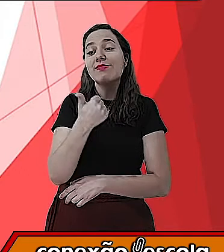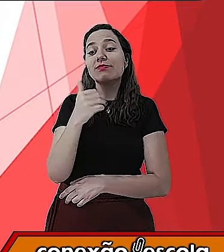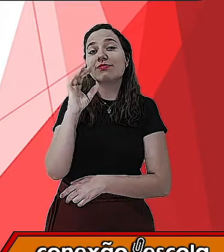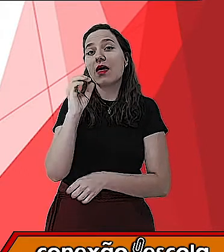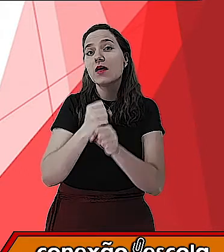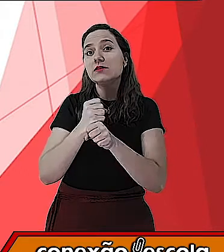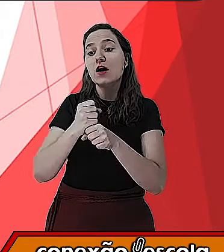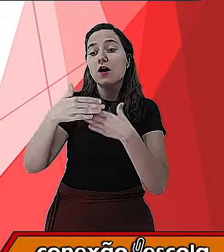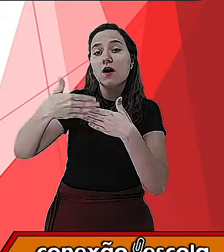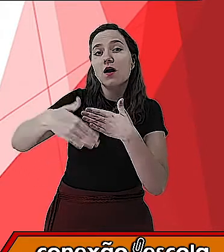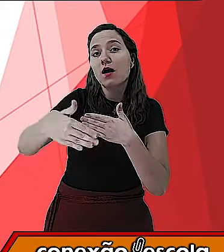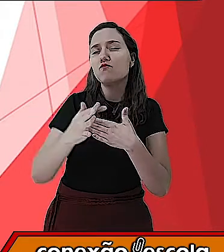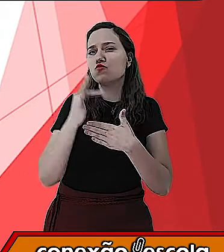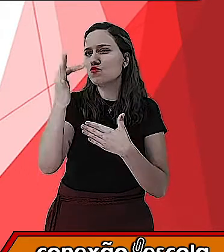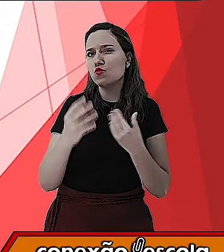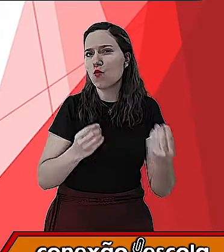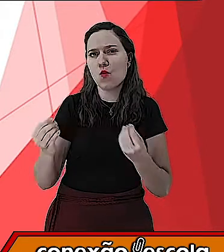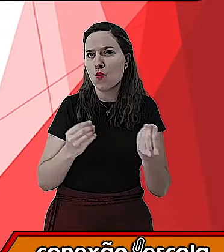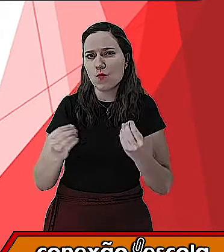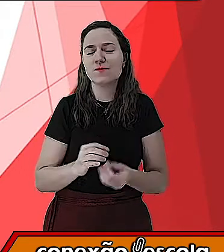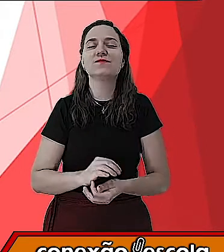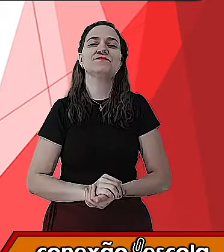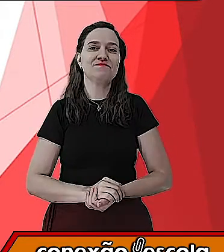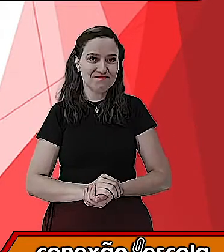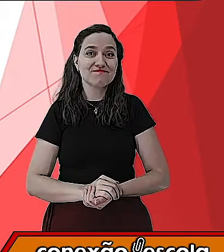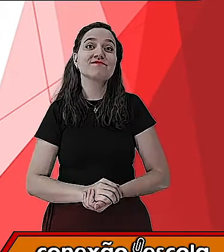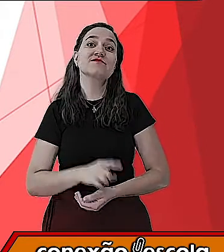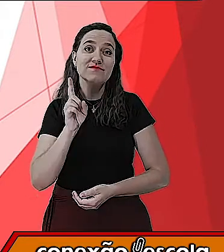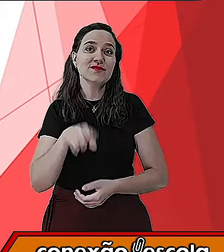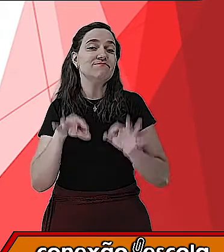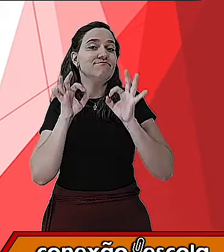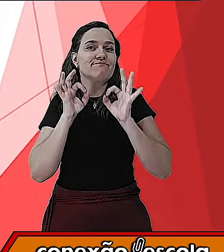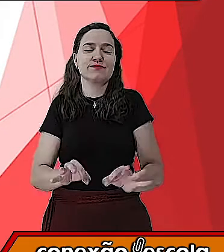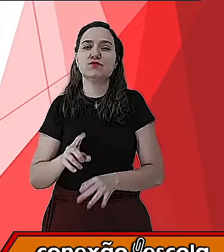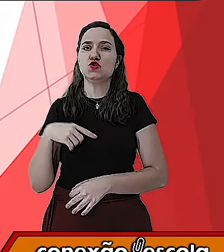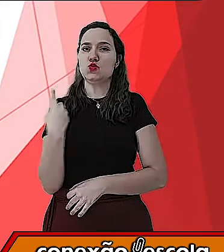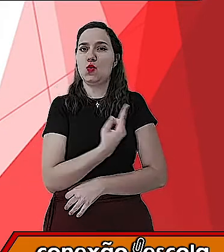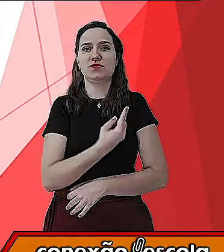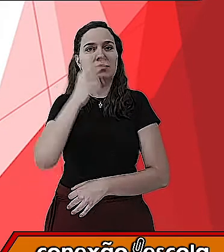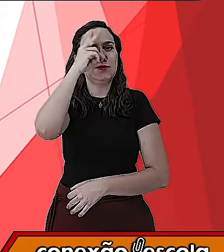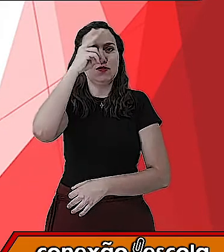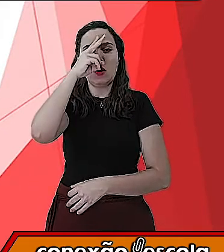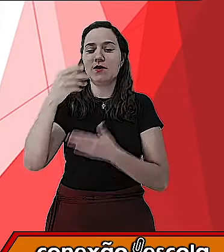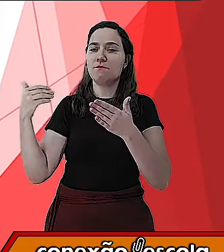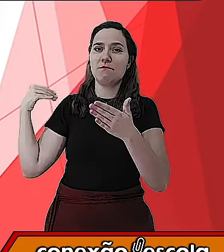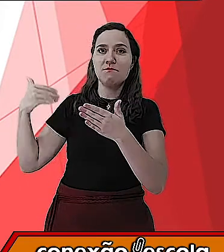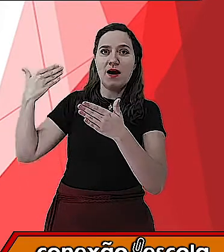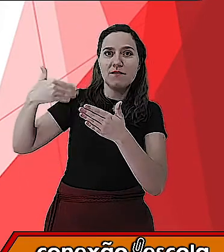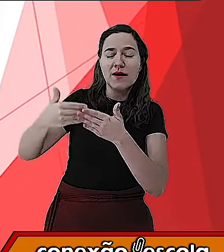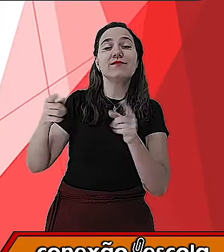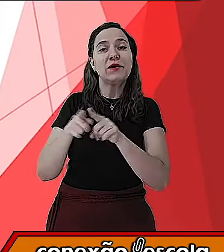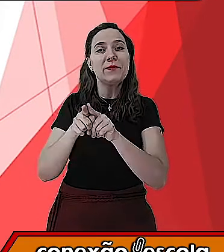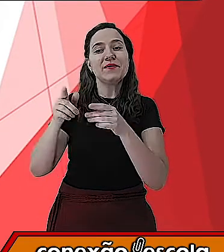para pensar? E tudo isso faz parte da nossa história,